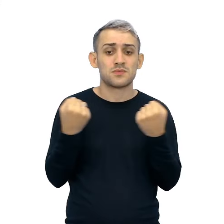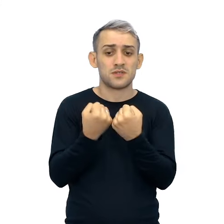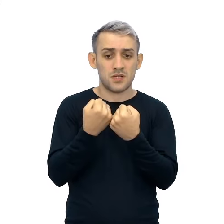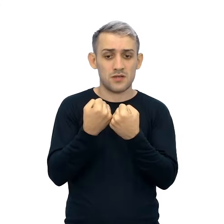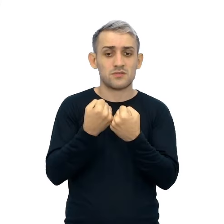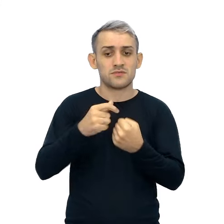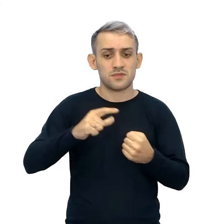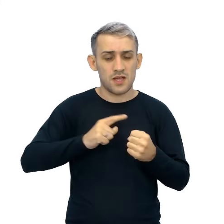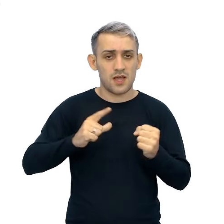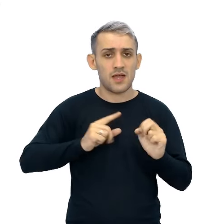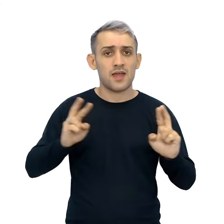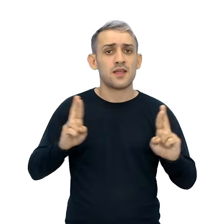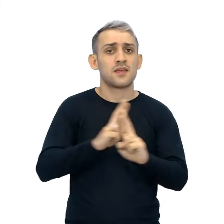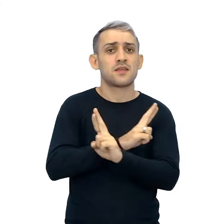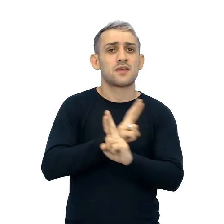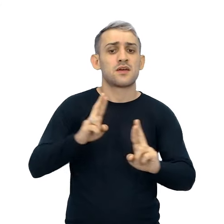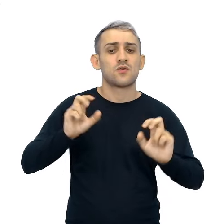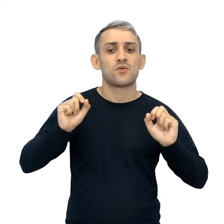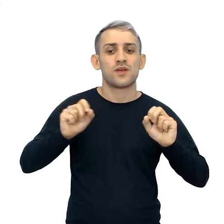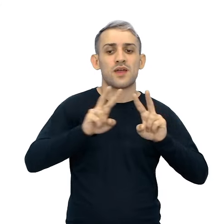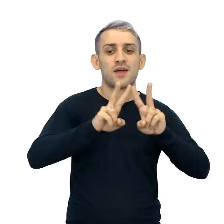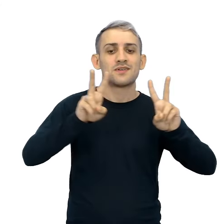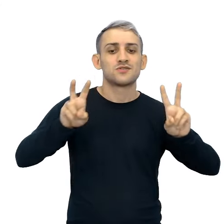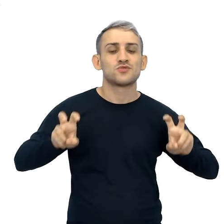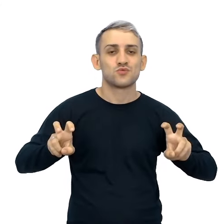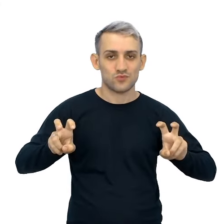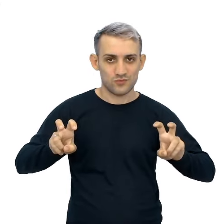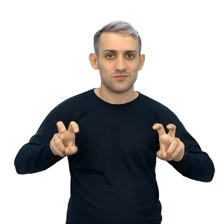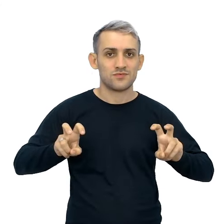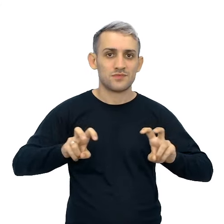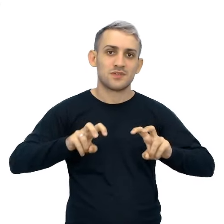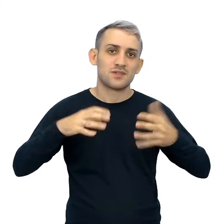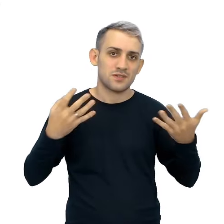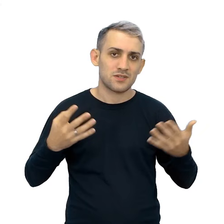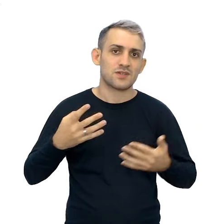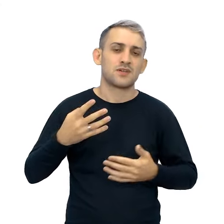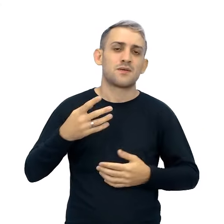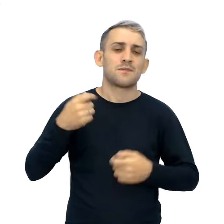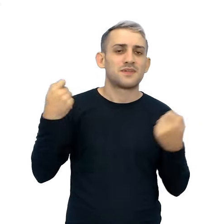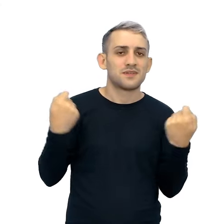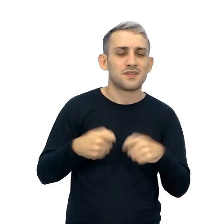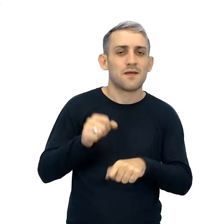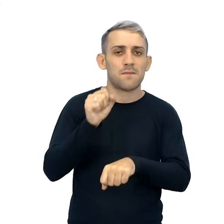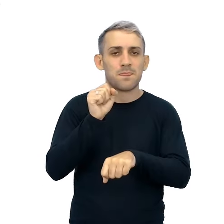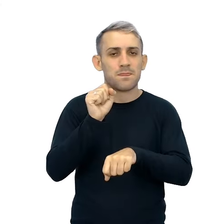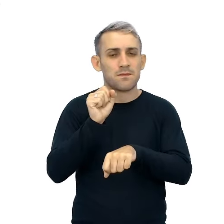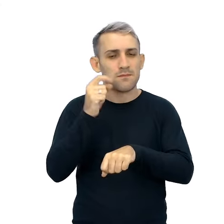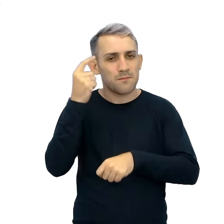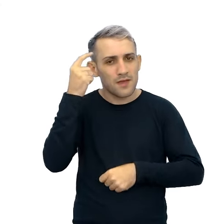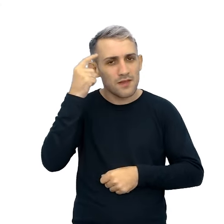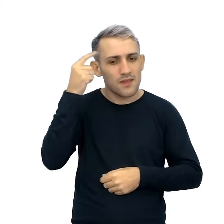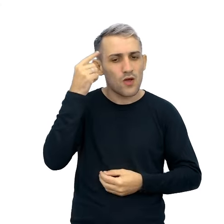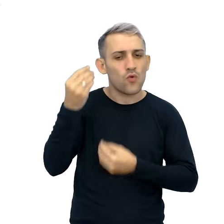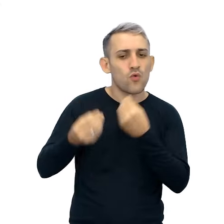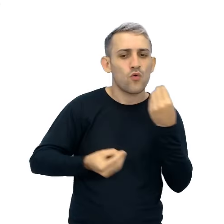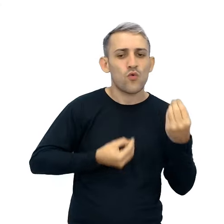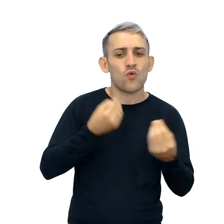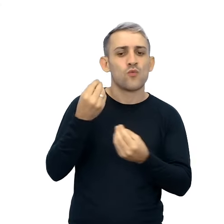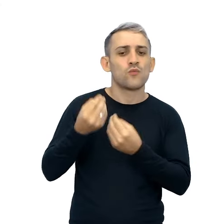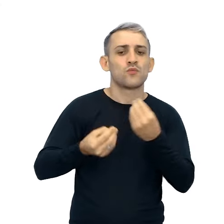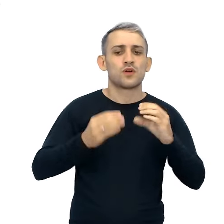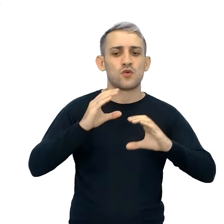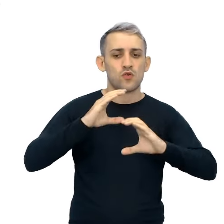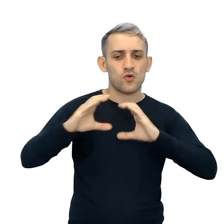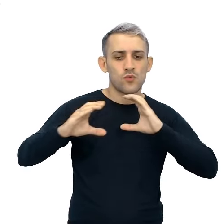estará relacionado a esse tema. Então, eles terão de pensar na situação de comunicação, não